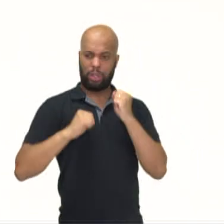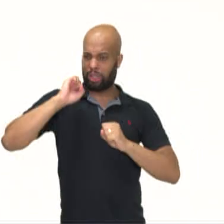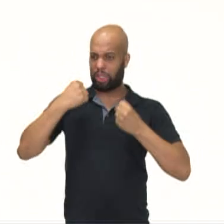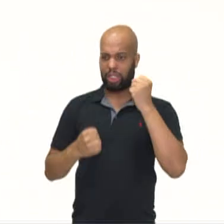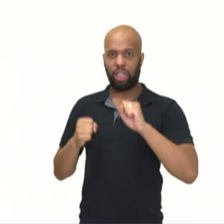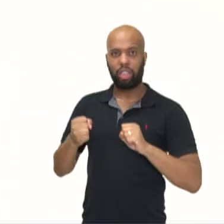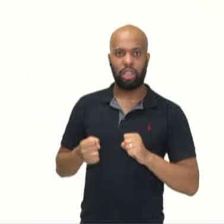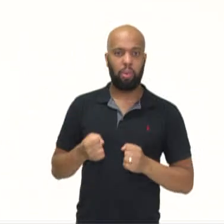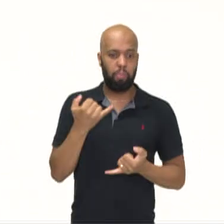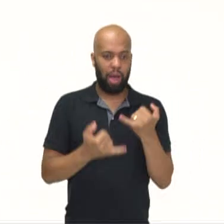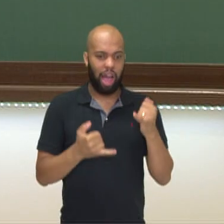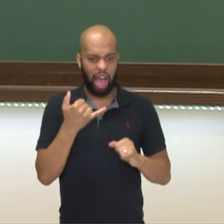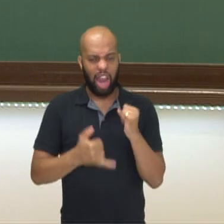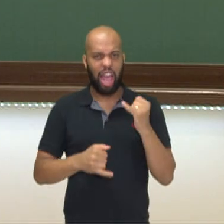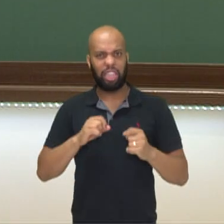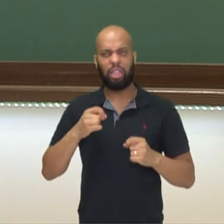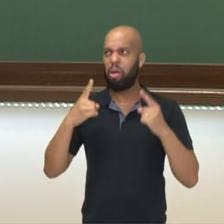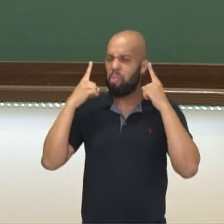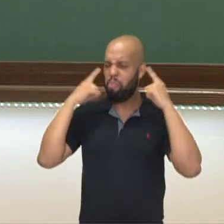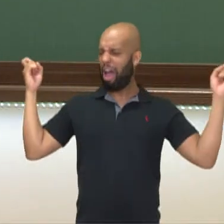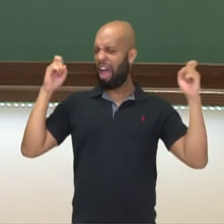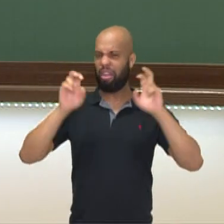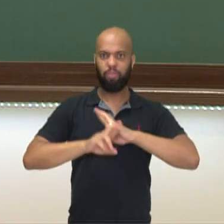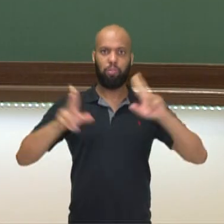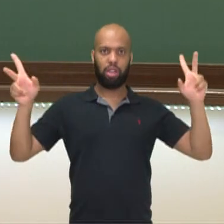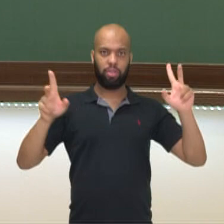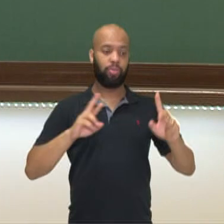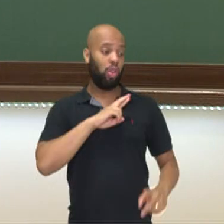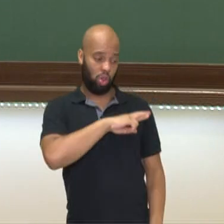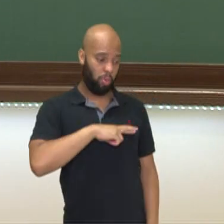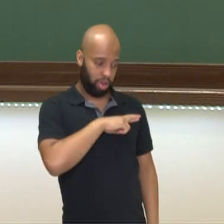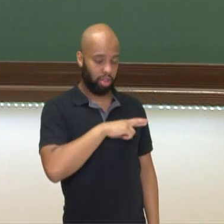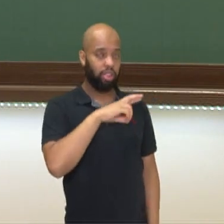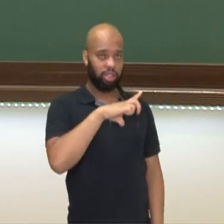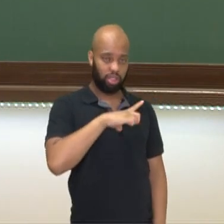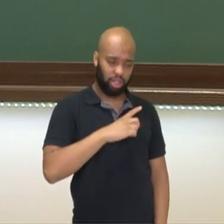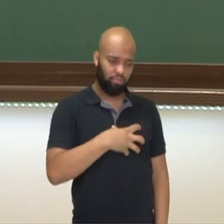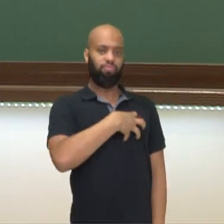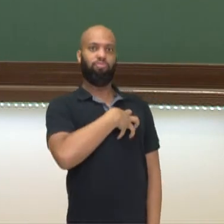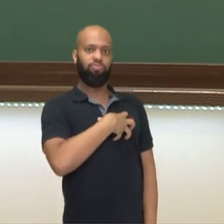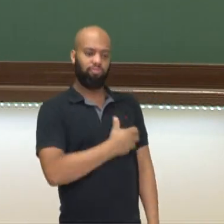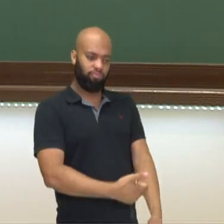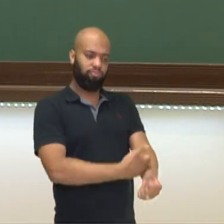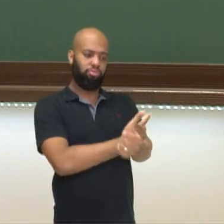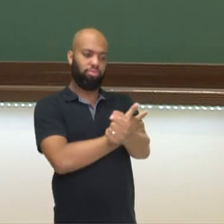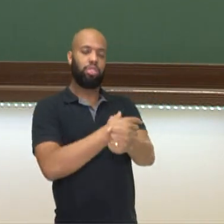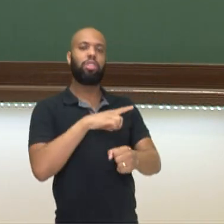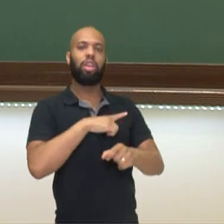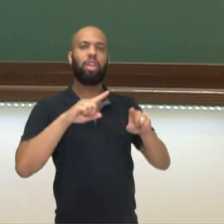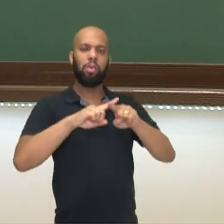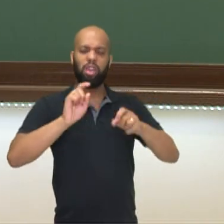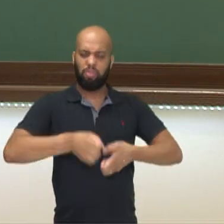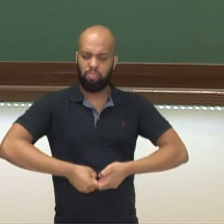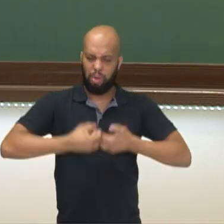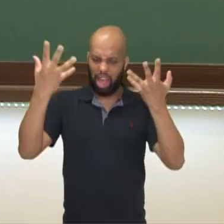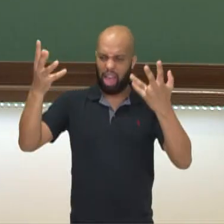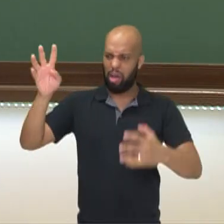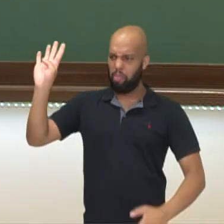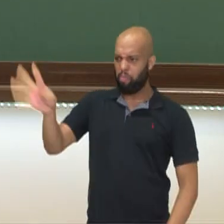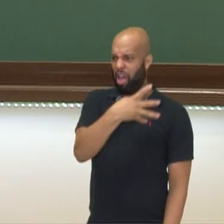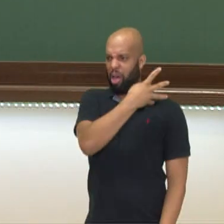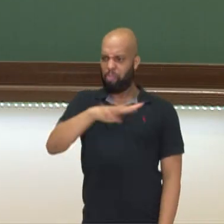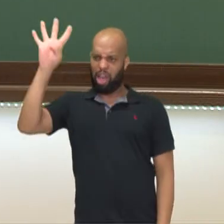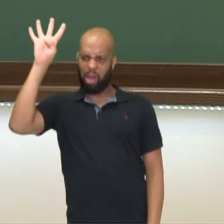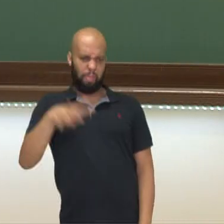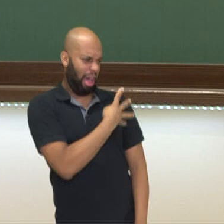caráter exagerado. Então, no romantismo a gente tem uma pegada sentimental? Tem, mas no expressionismo eles elevam isso à